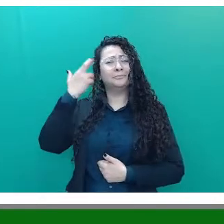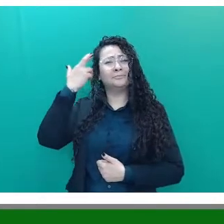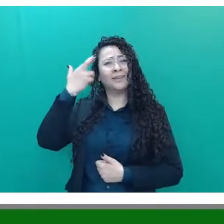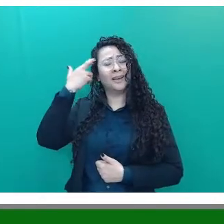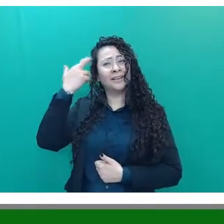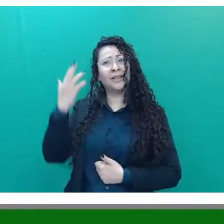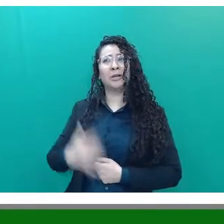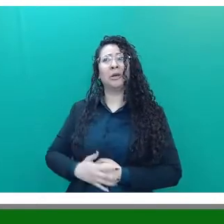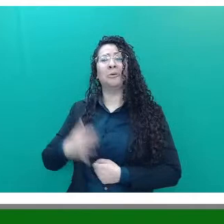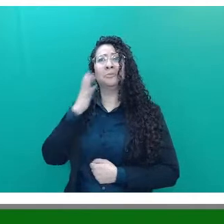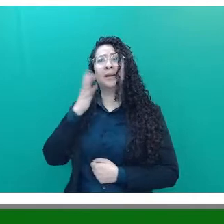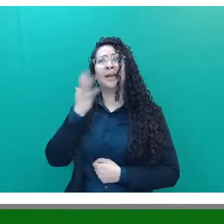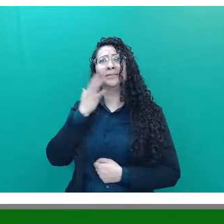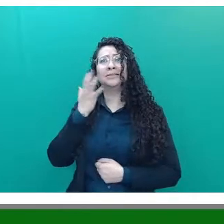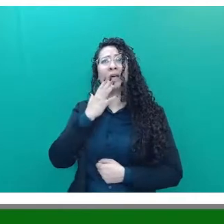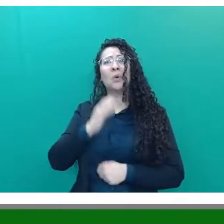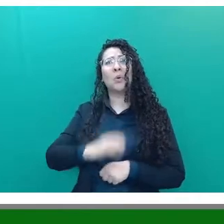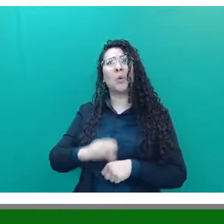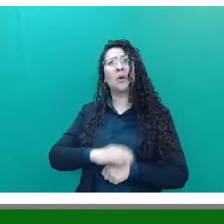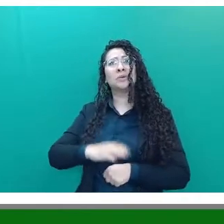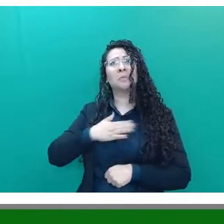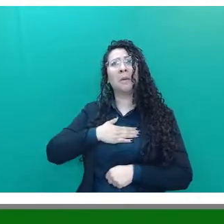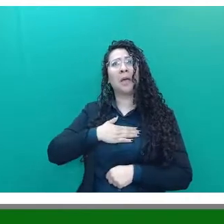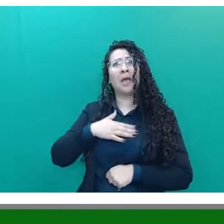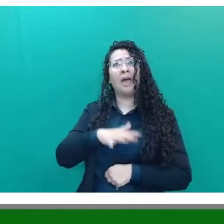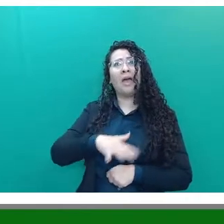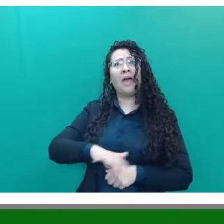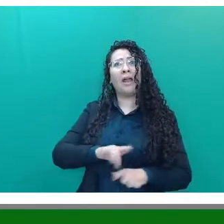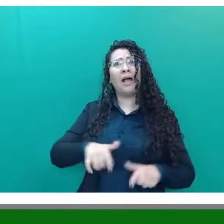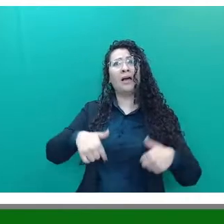que eu trabalho também, né, a gente como professor, como